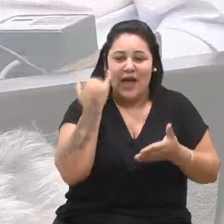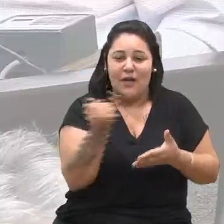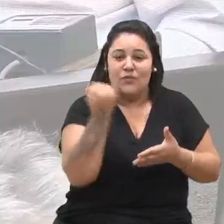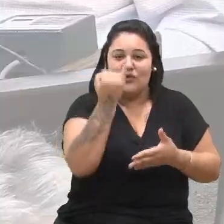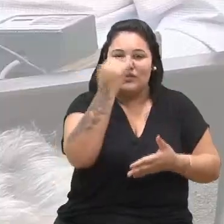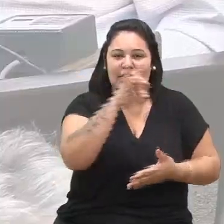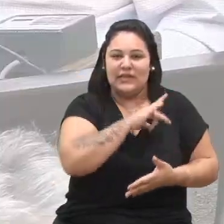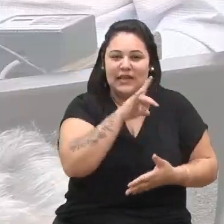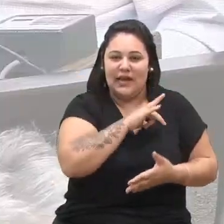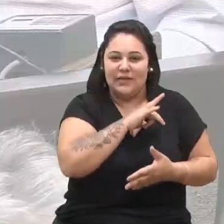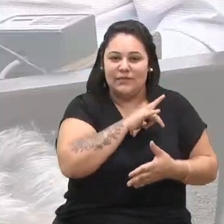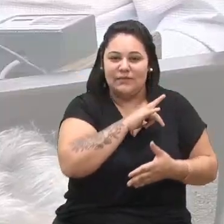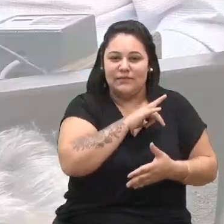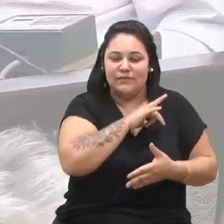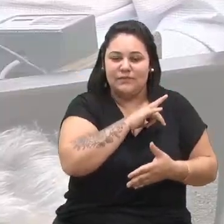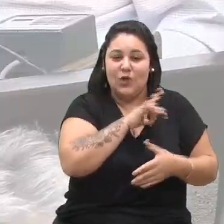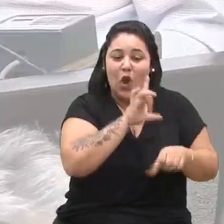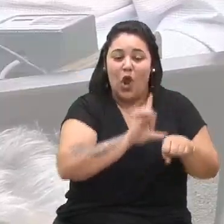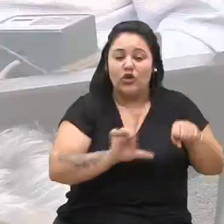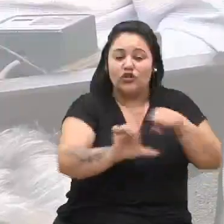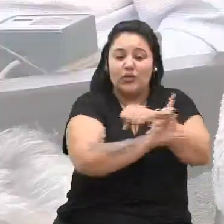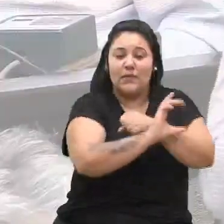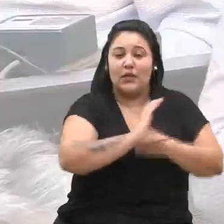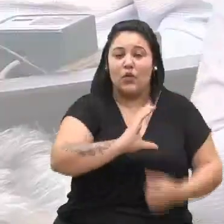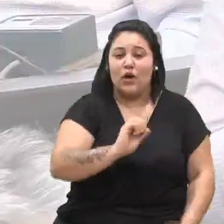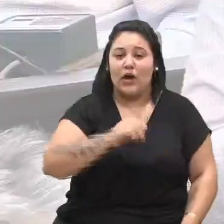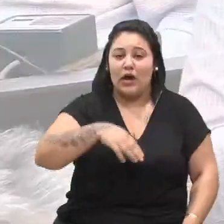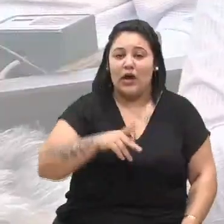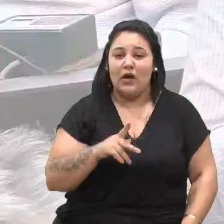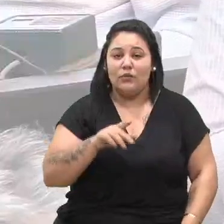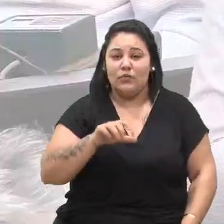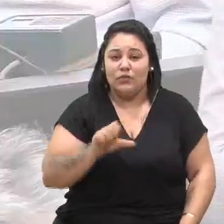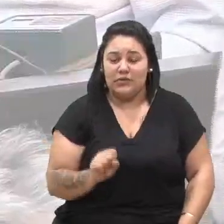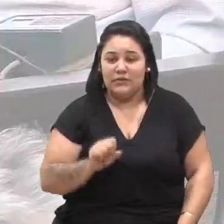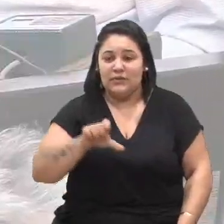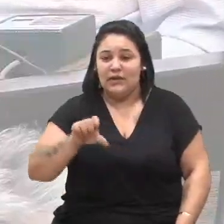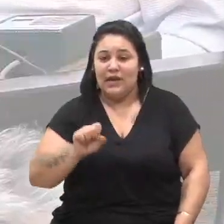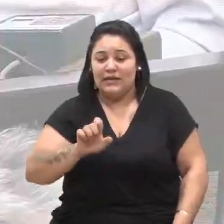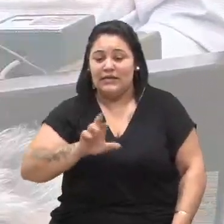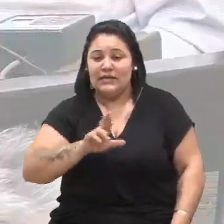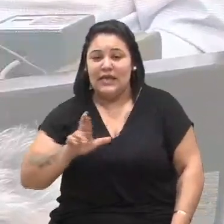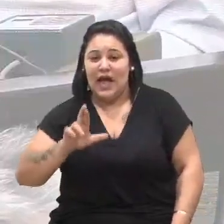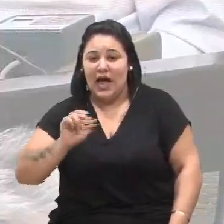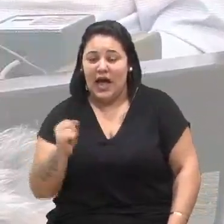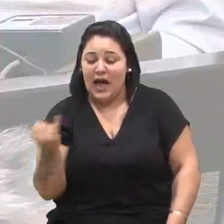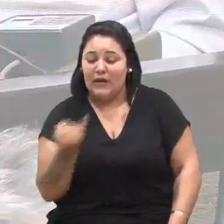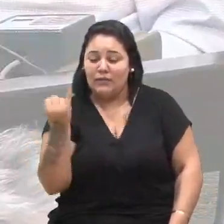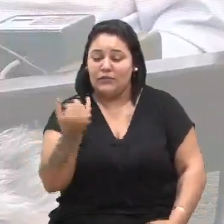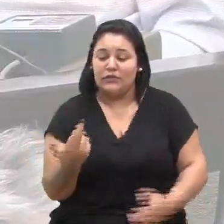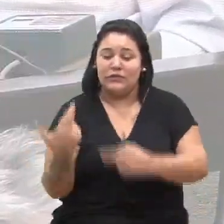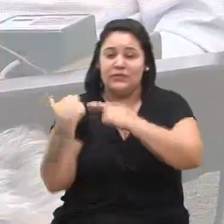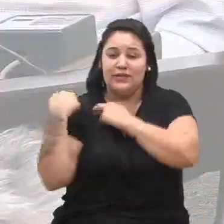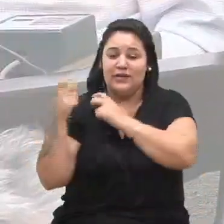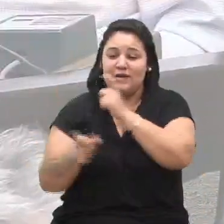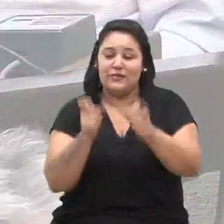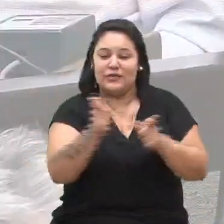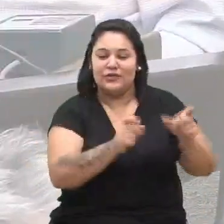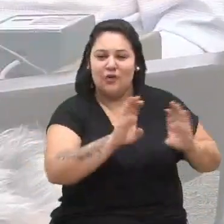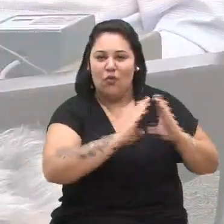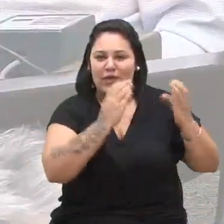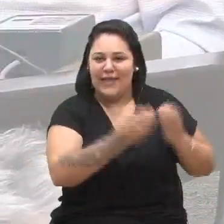loteamento Campos da Serra, da Lucas Carinhato, da importância e a responsabilidade com aquelas pessoas, da gente poder